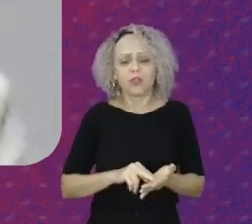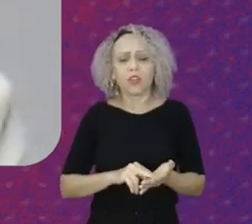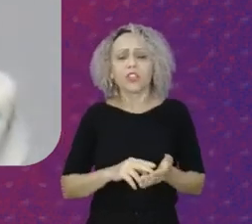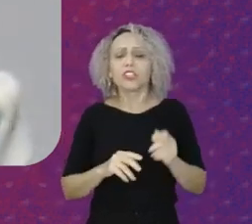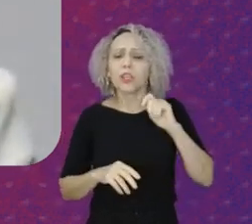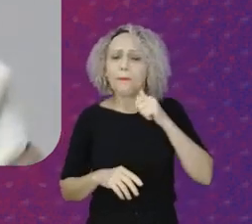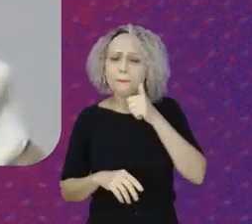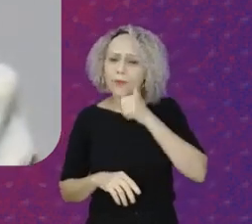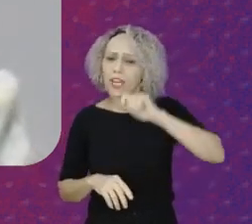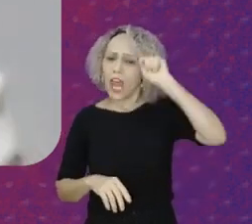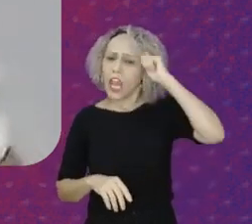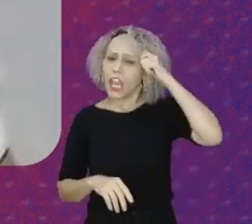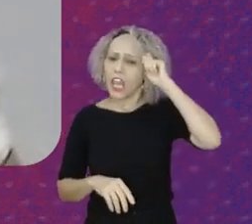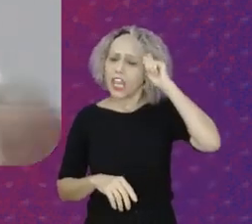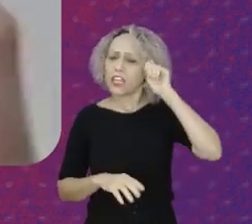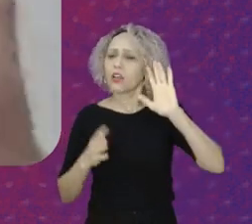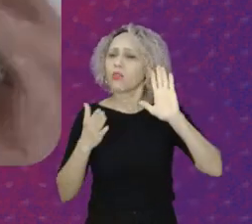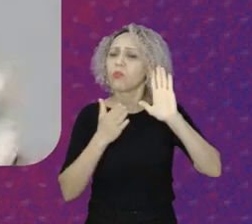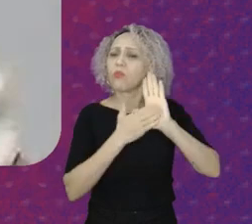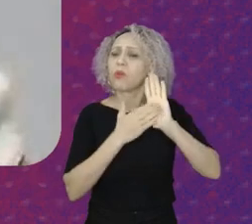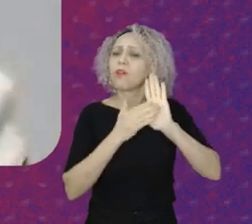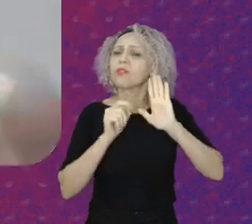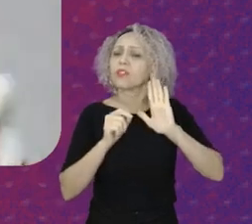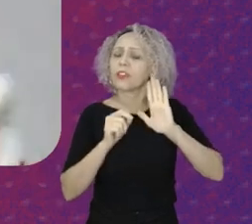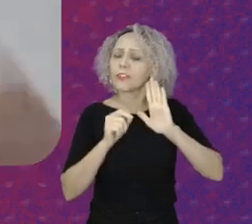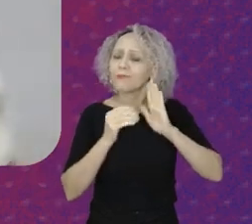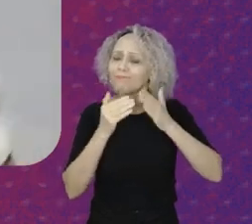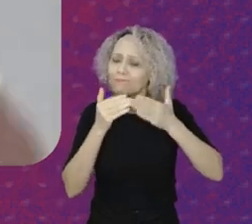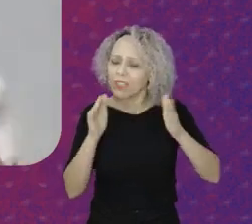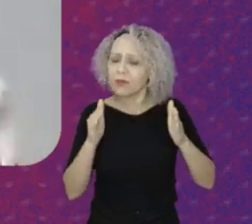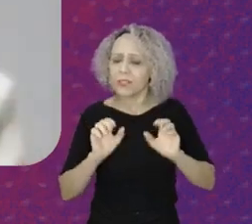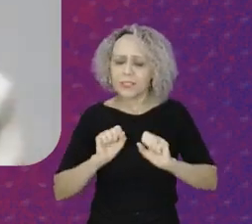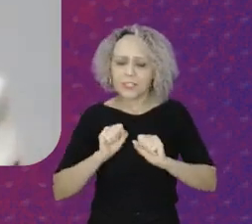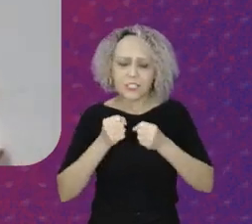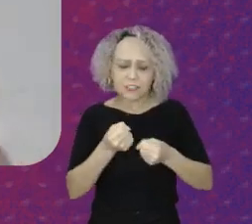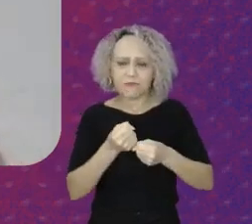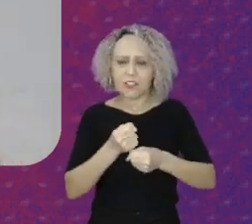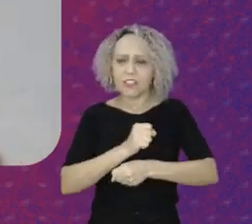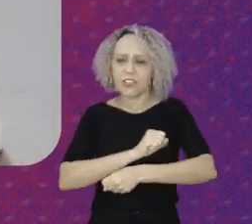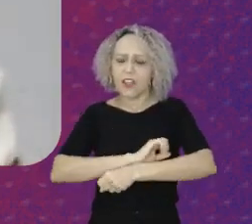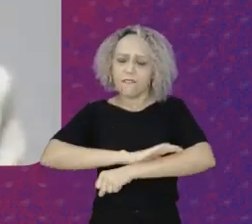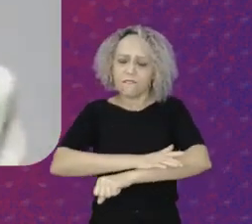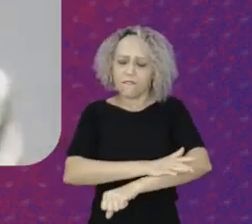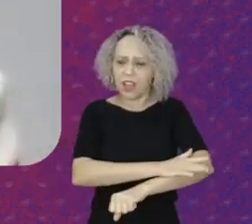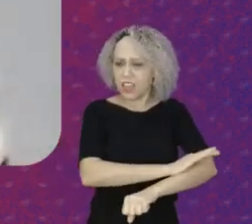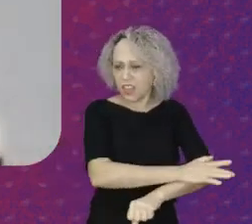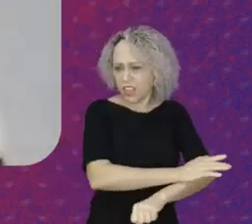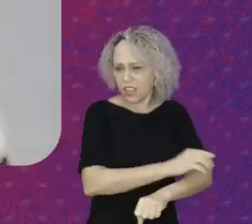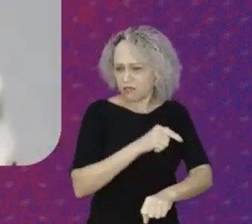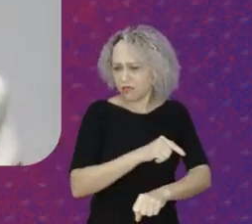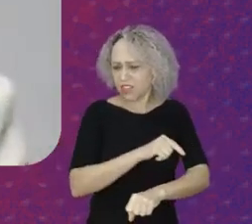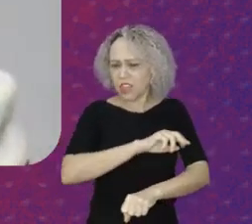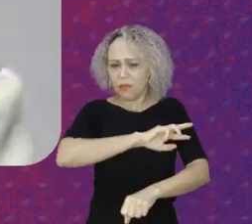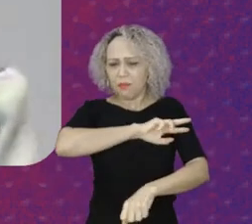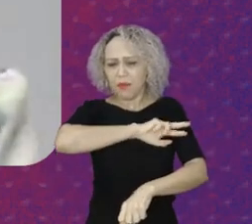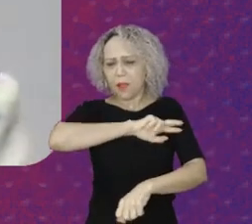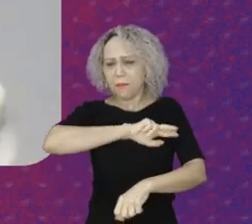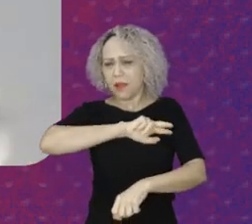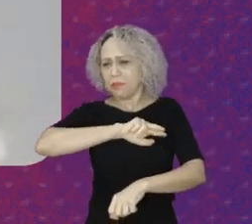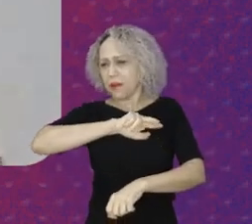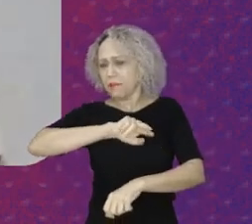negra como uma pauta que abre para enfrentar o racismo sistêmico, que tem vários elementos, desde